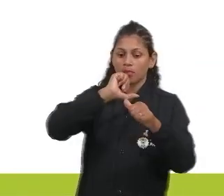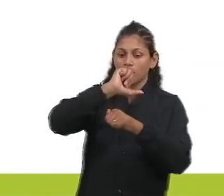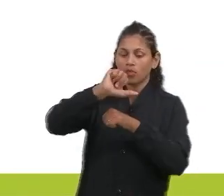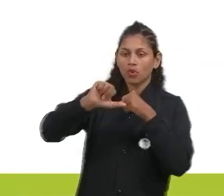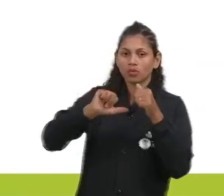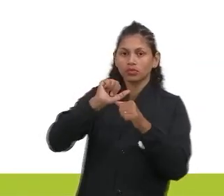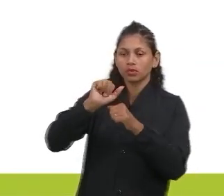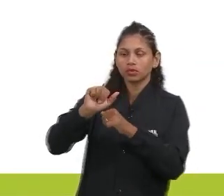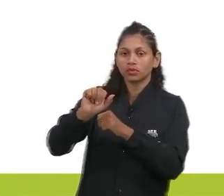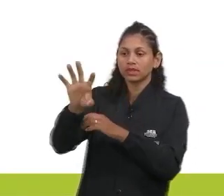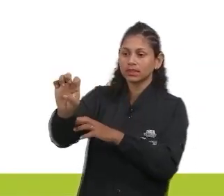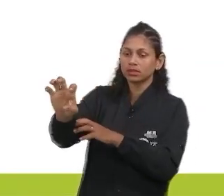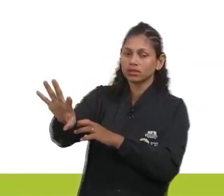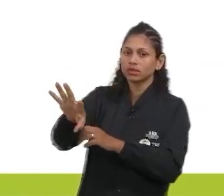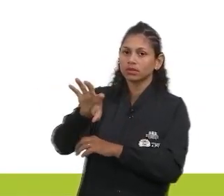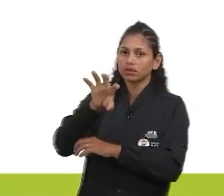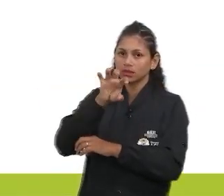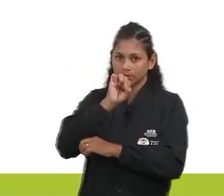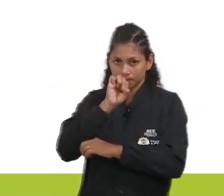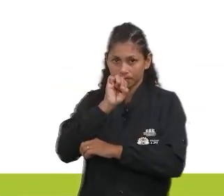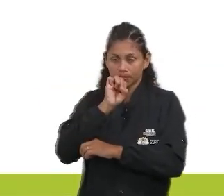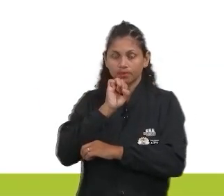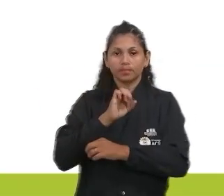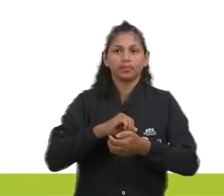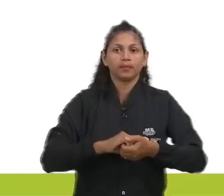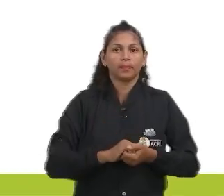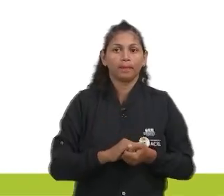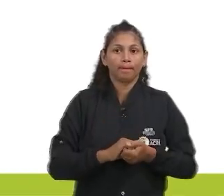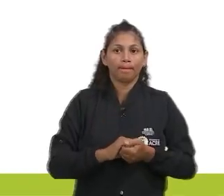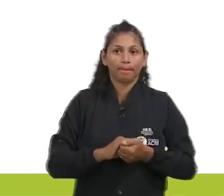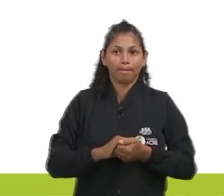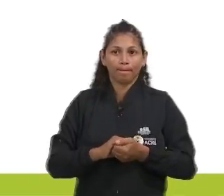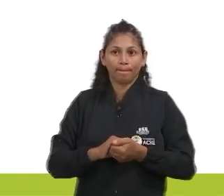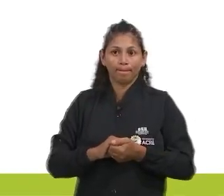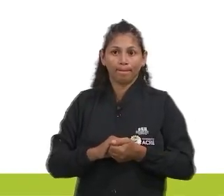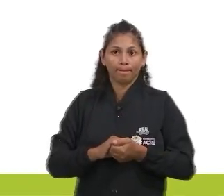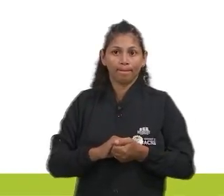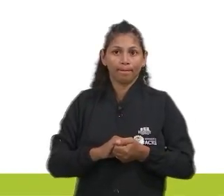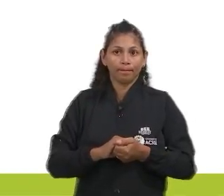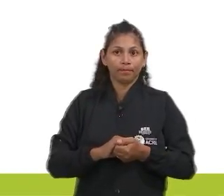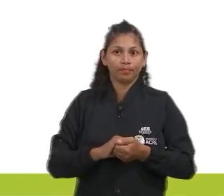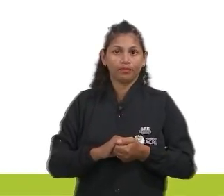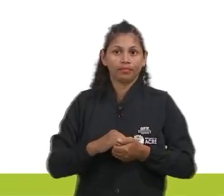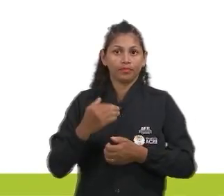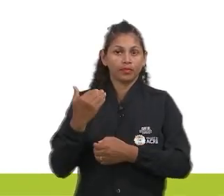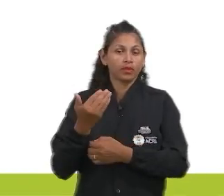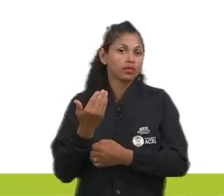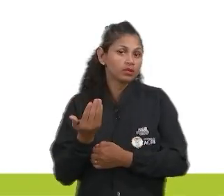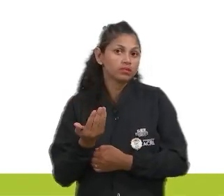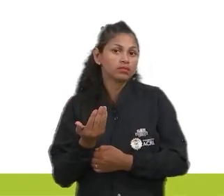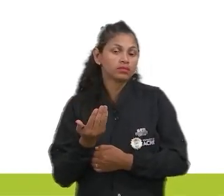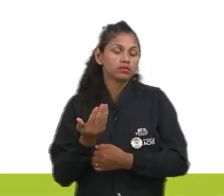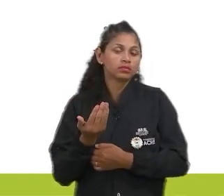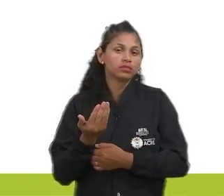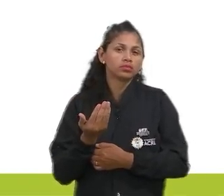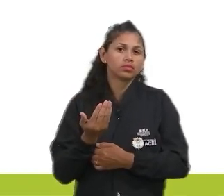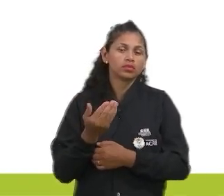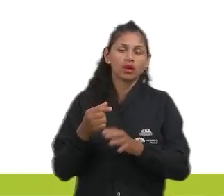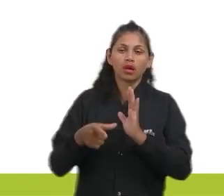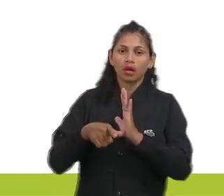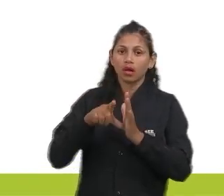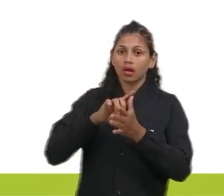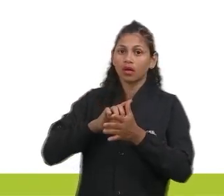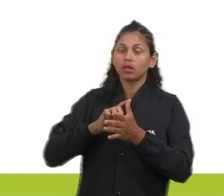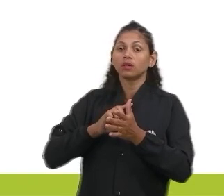Carbonila, C dupla O, ligada a um oxigênio. Quando aqui o ácido era hidrogênio, eu